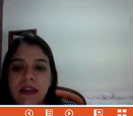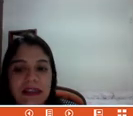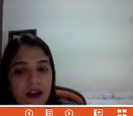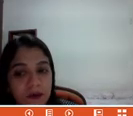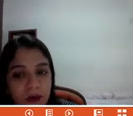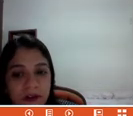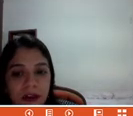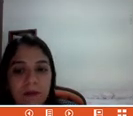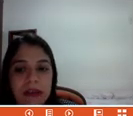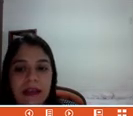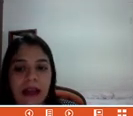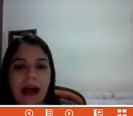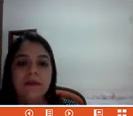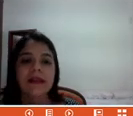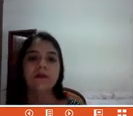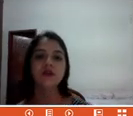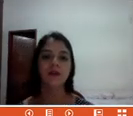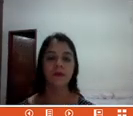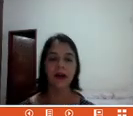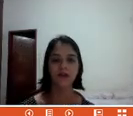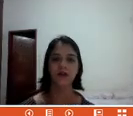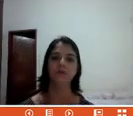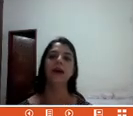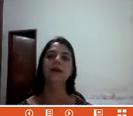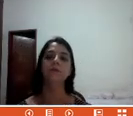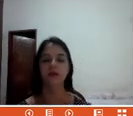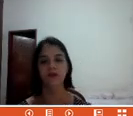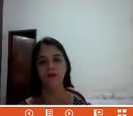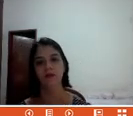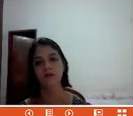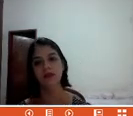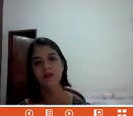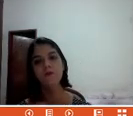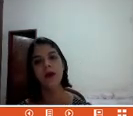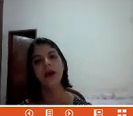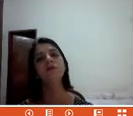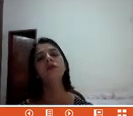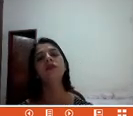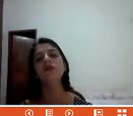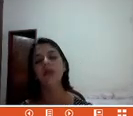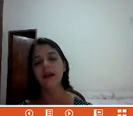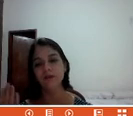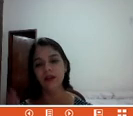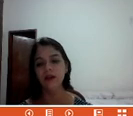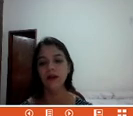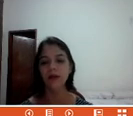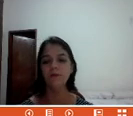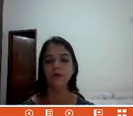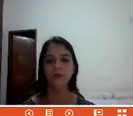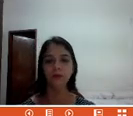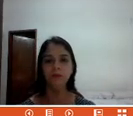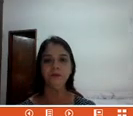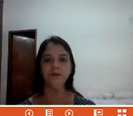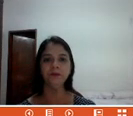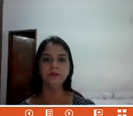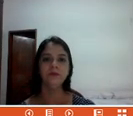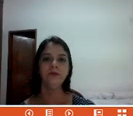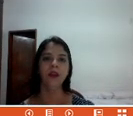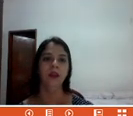e às vezes aos morfemas, tá? Que são chamados os parâmetros. Foram 5 parâmetros que nós falamos agora há pouco.